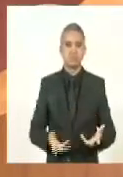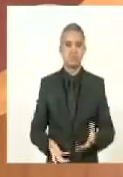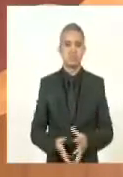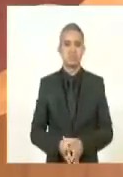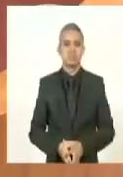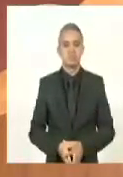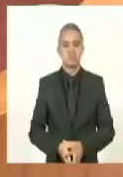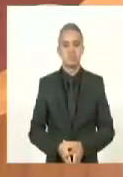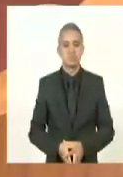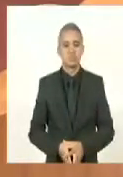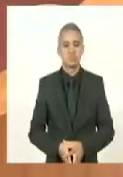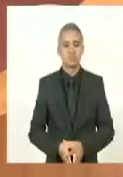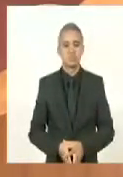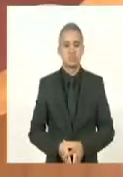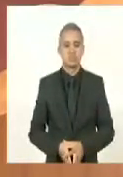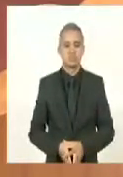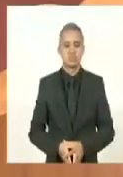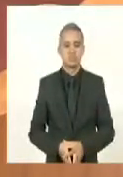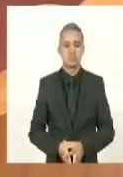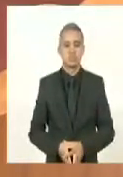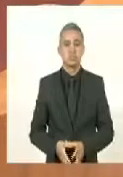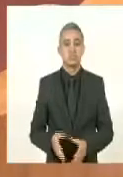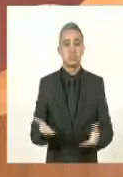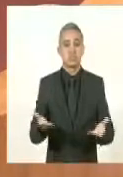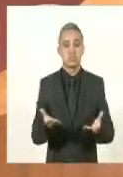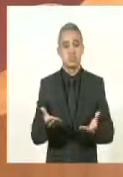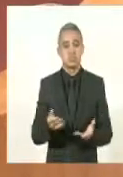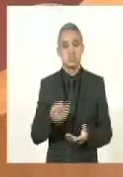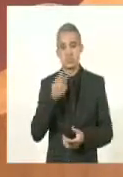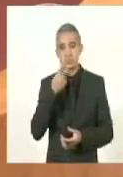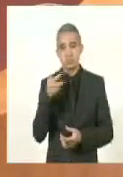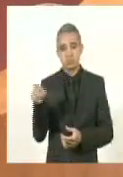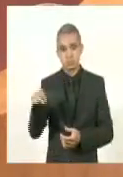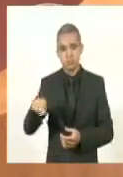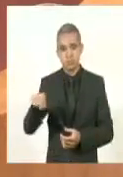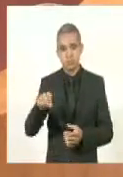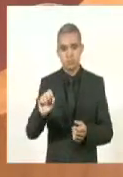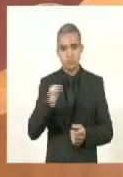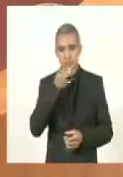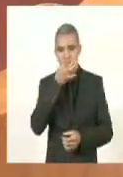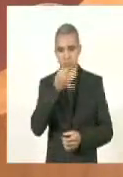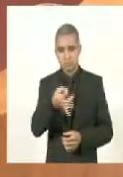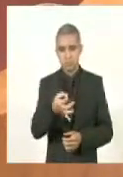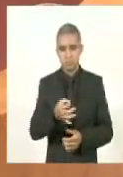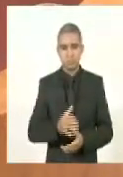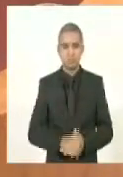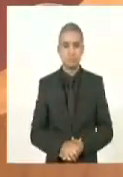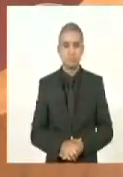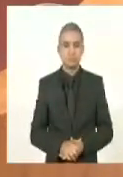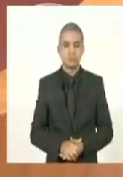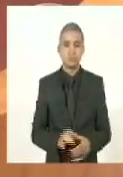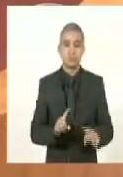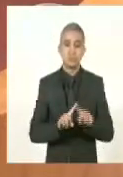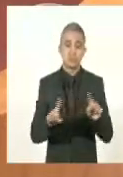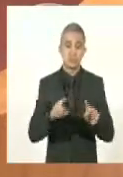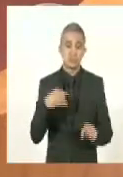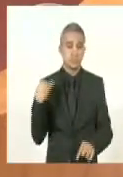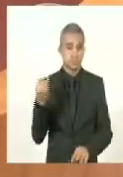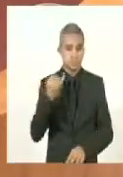bem. Vou passar a palavra aos meus colegas, mas antes disso, é importante